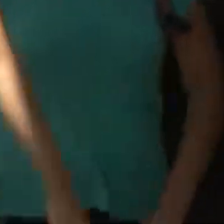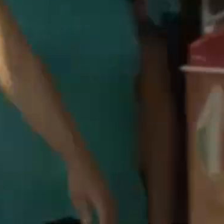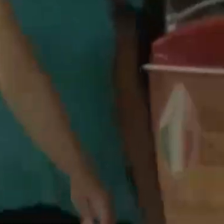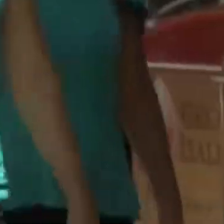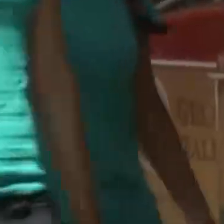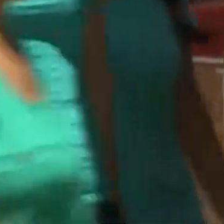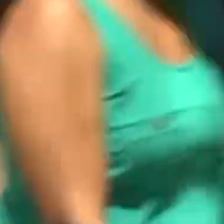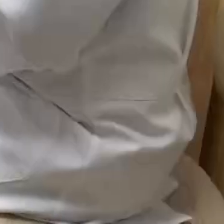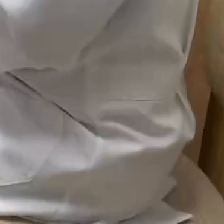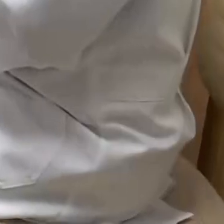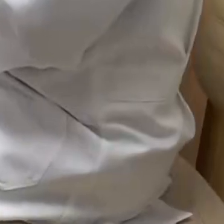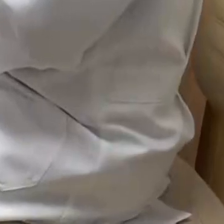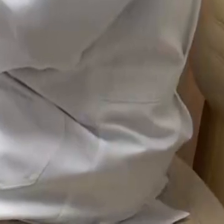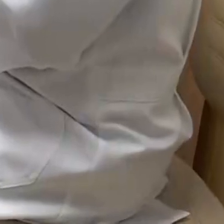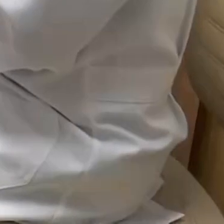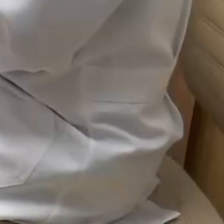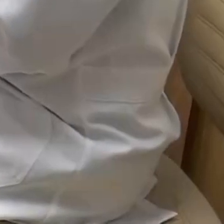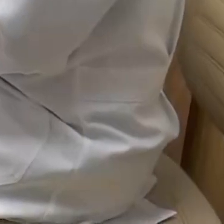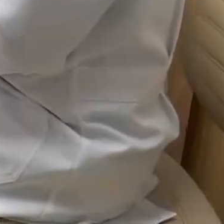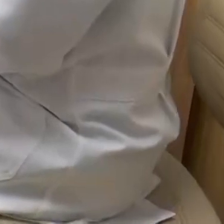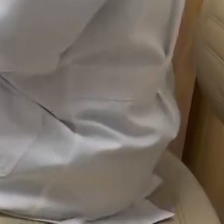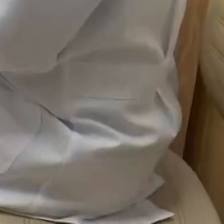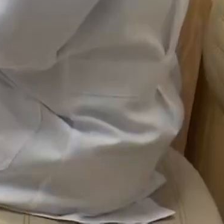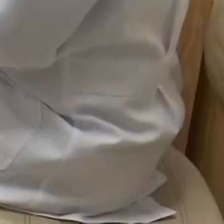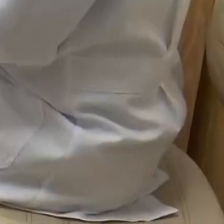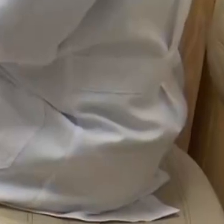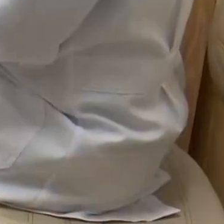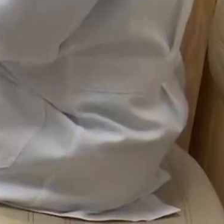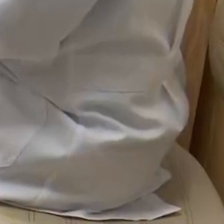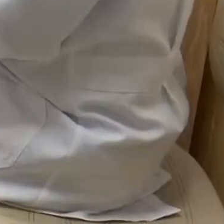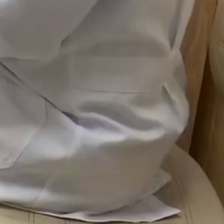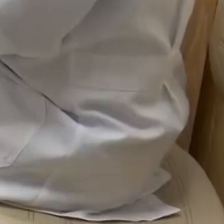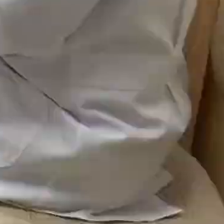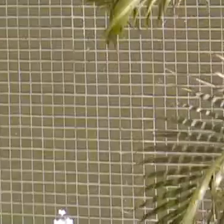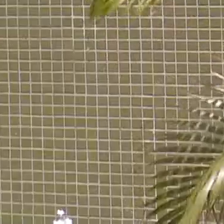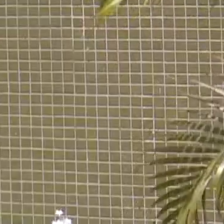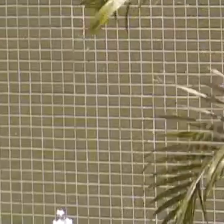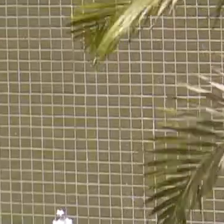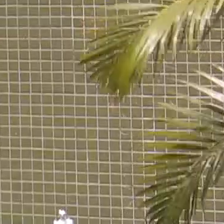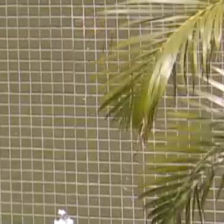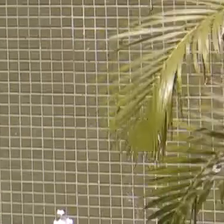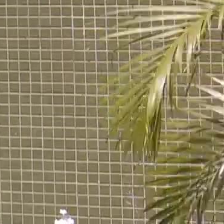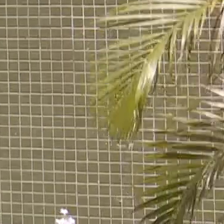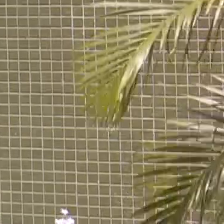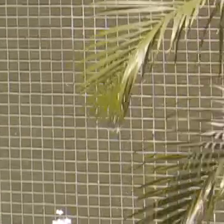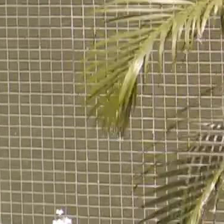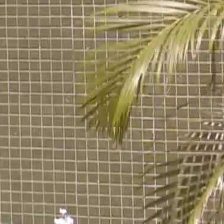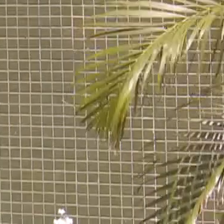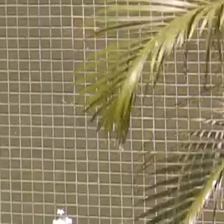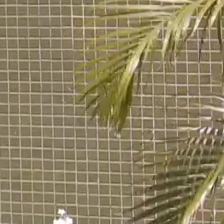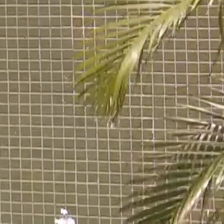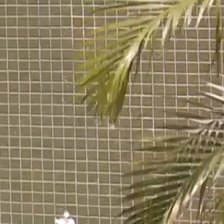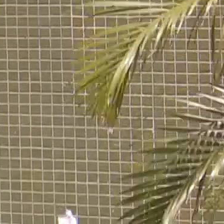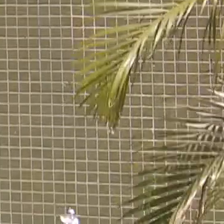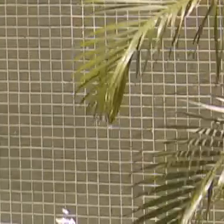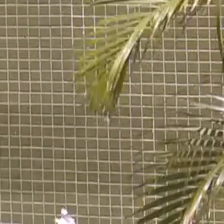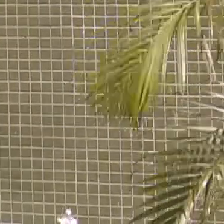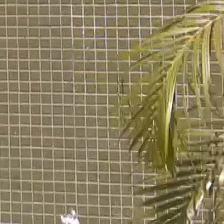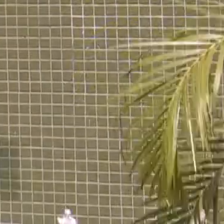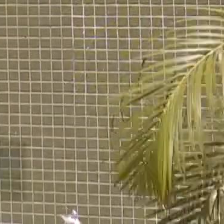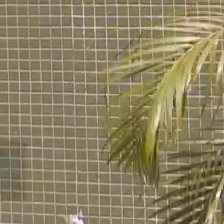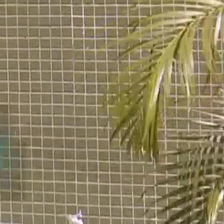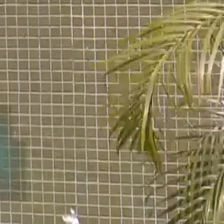regiões. Já a sudeste registra a menor, 36 a cada 100 mil. No Brasil, as pacientes diagnosticadas